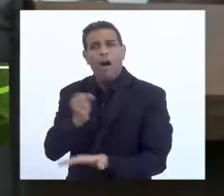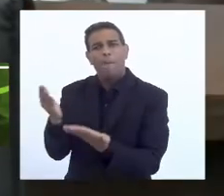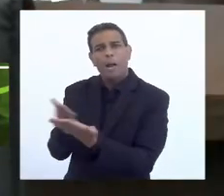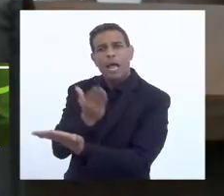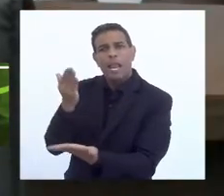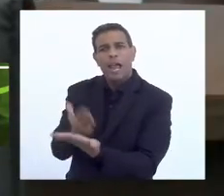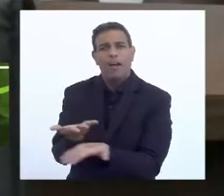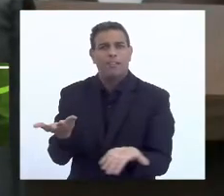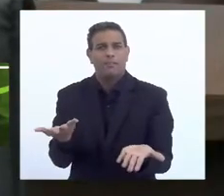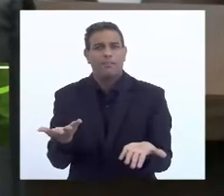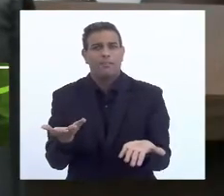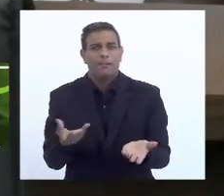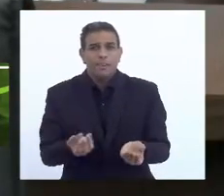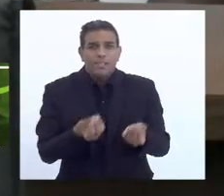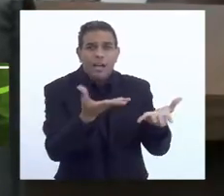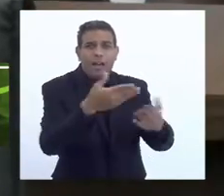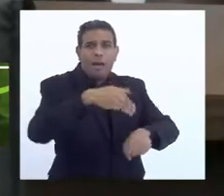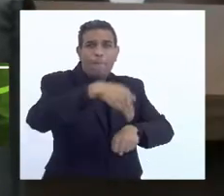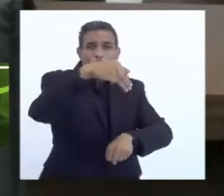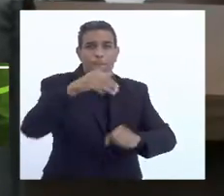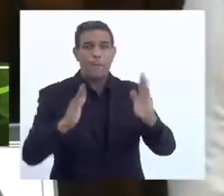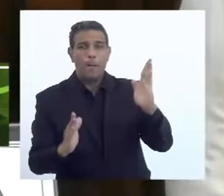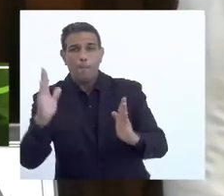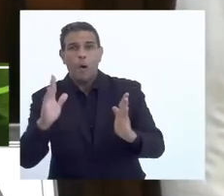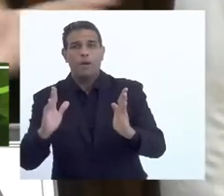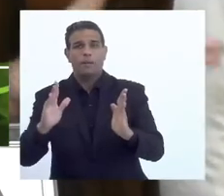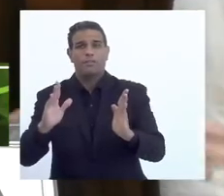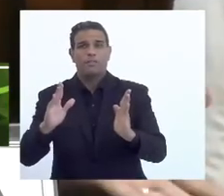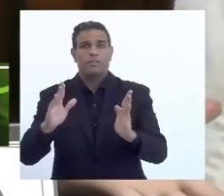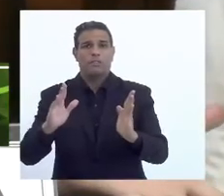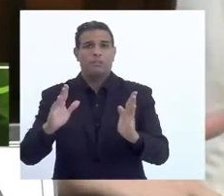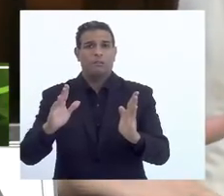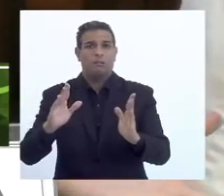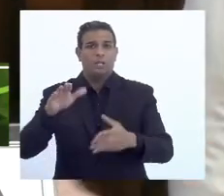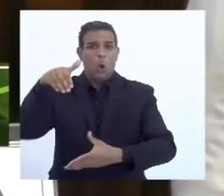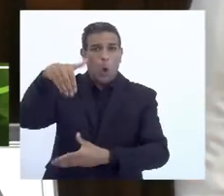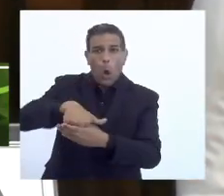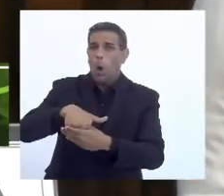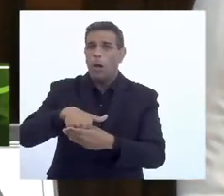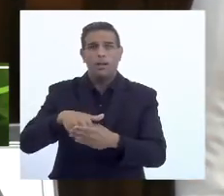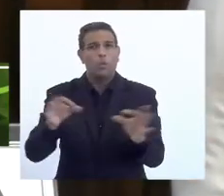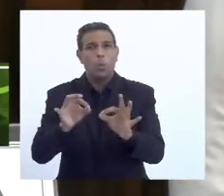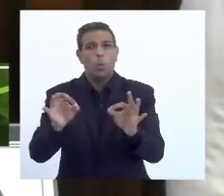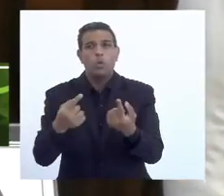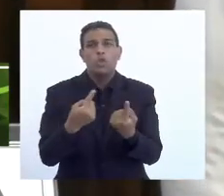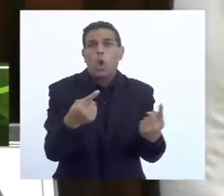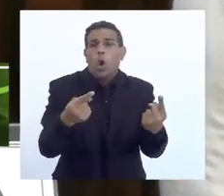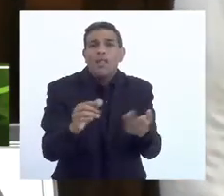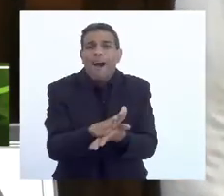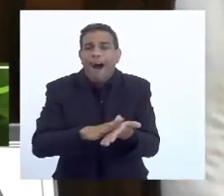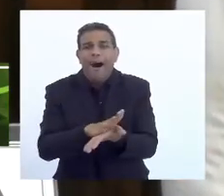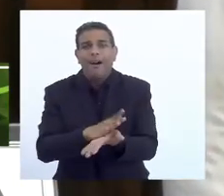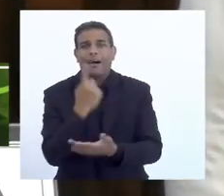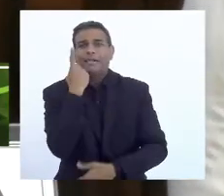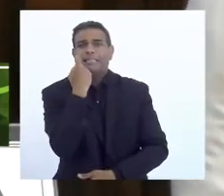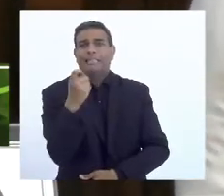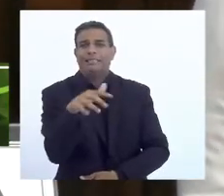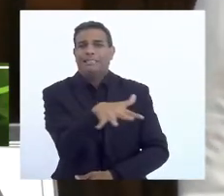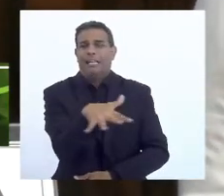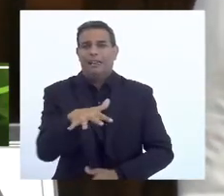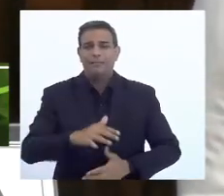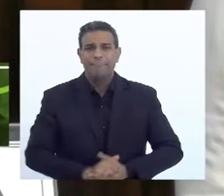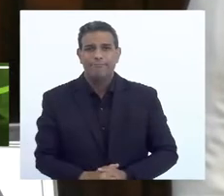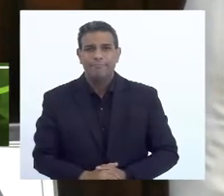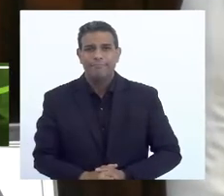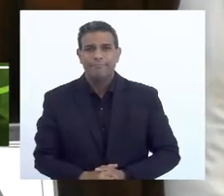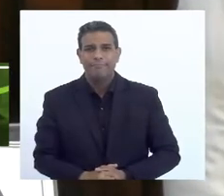Não interessa que eu entreguei meu mestrado no meio da campanha presidencial e que eles mal conseguiam acordar para fazer os seus compromissos. Nada disso interessava. Mas